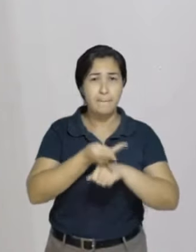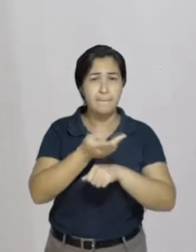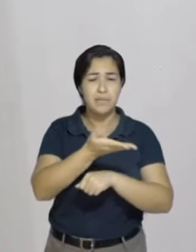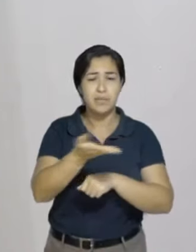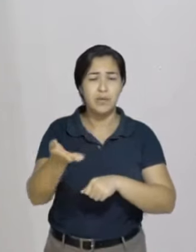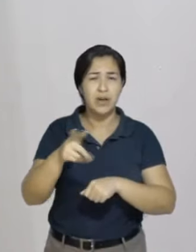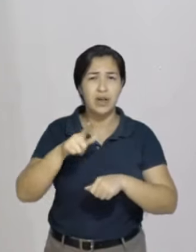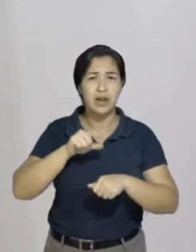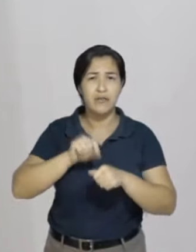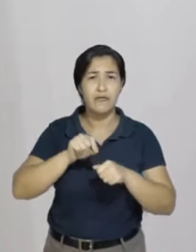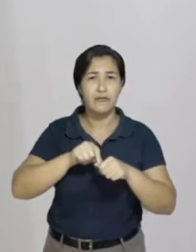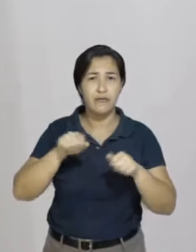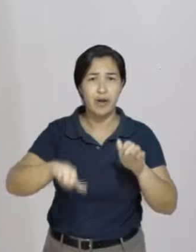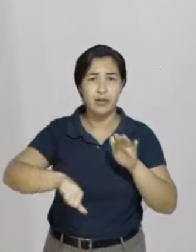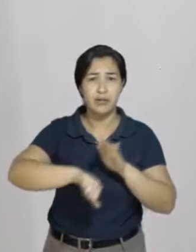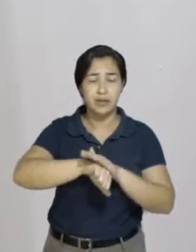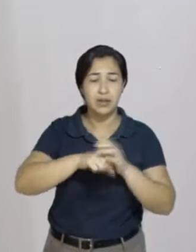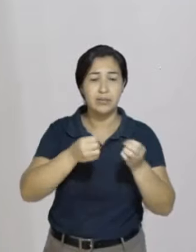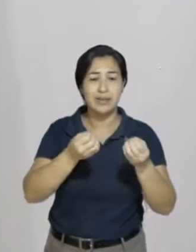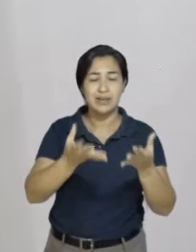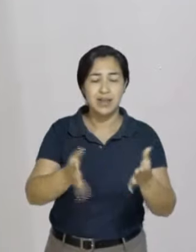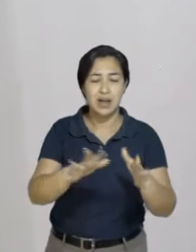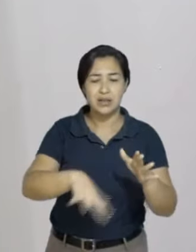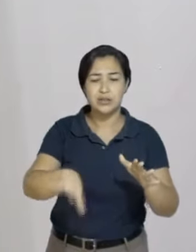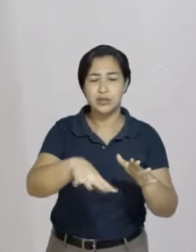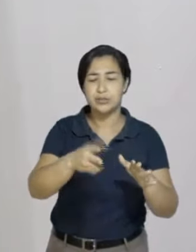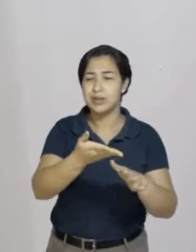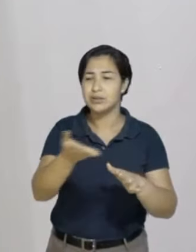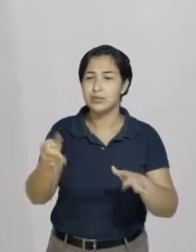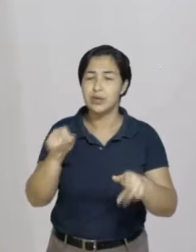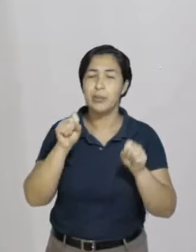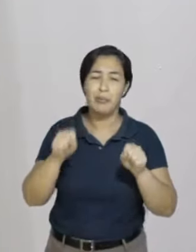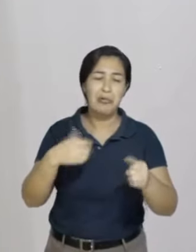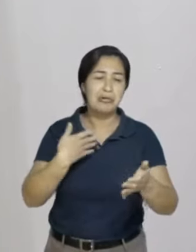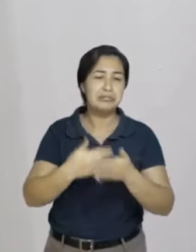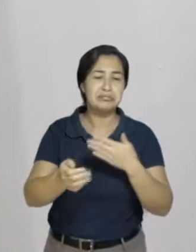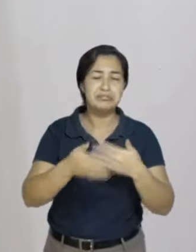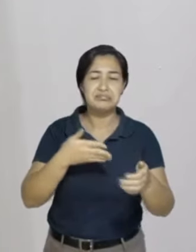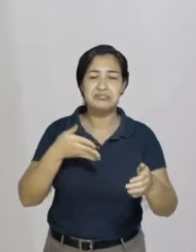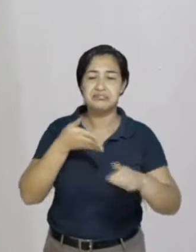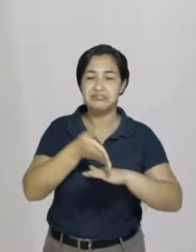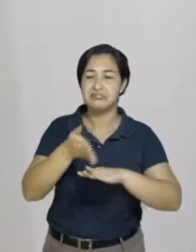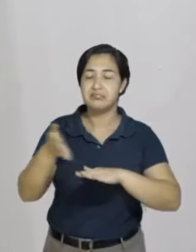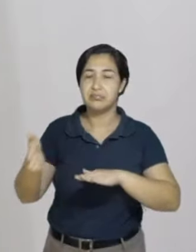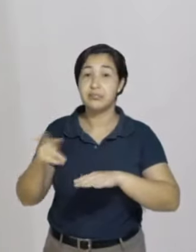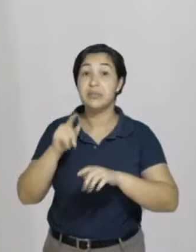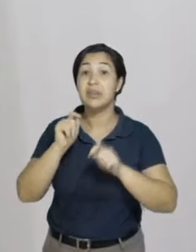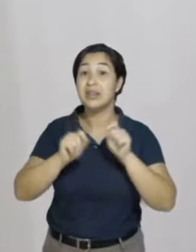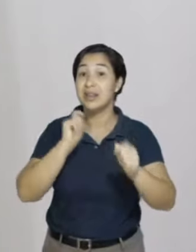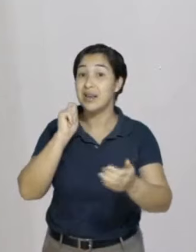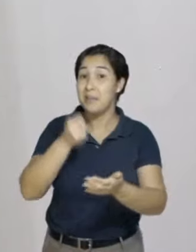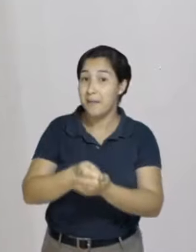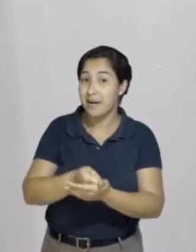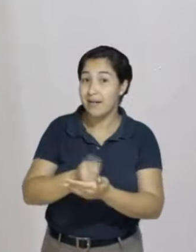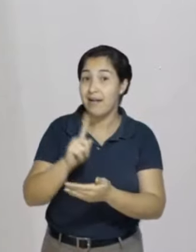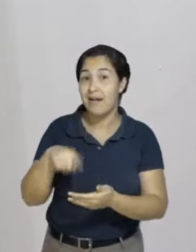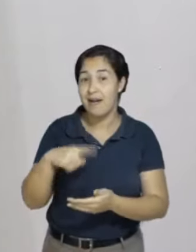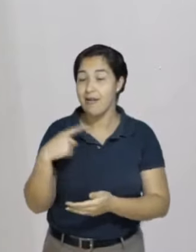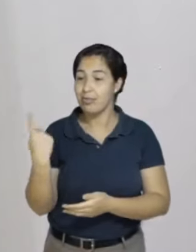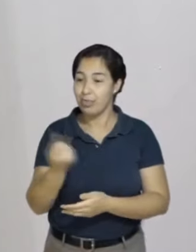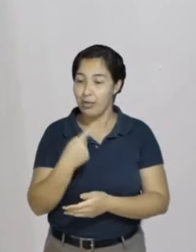praticam crime é dar espaço para criminosos e quem paga esses criminosos é o nosso povo